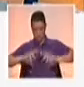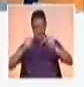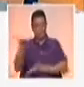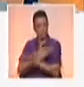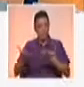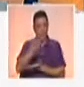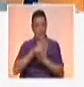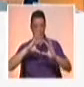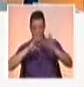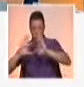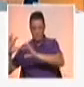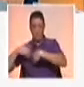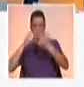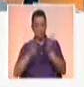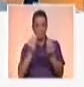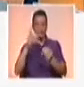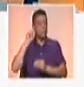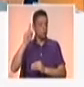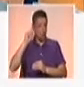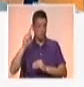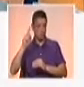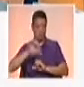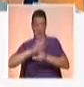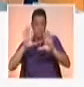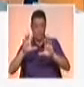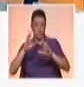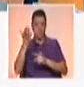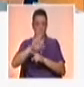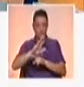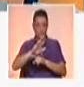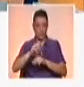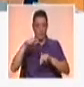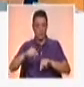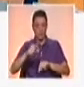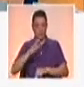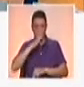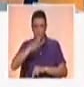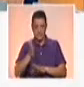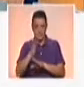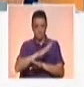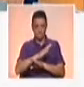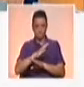todos, entre a articulação de todos, que é bastante importante, não é? Por exemplo, um dos aspectos que focou anteriormente,